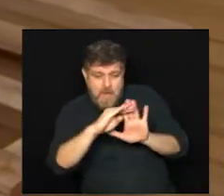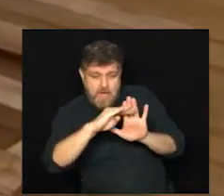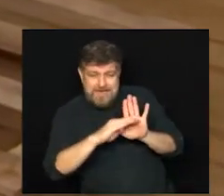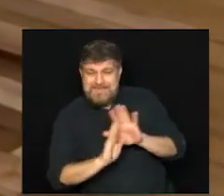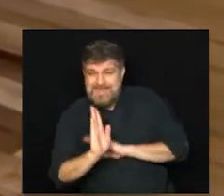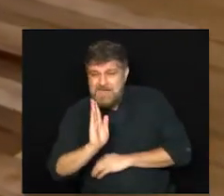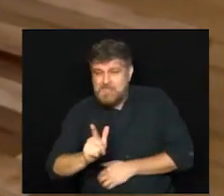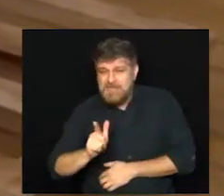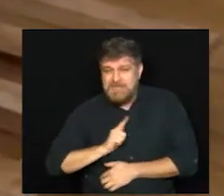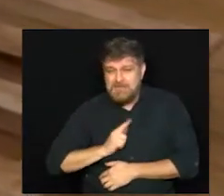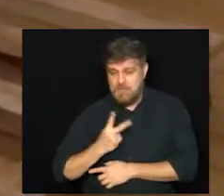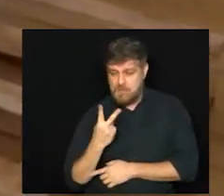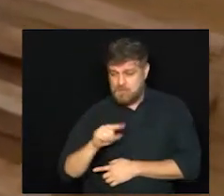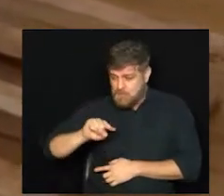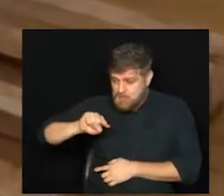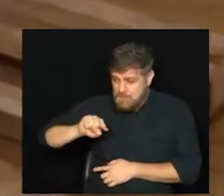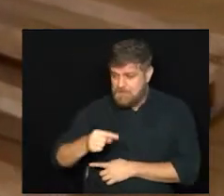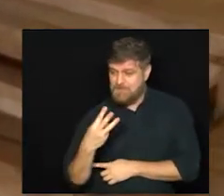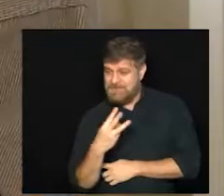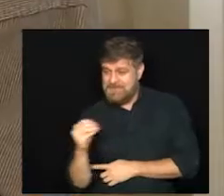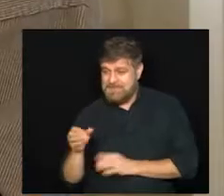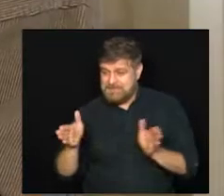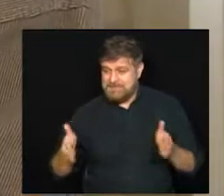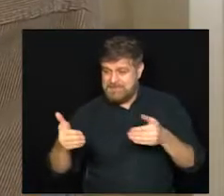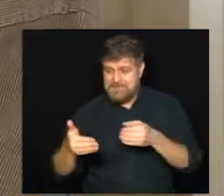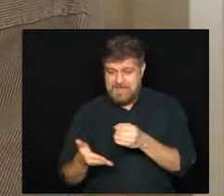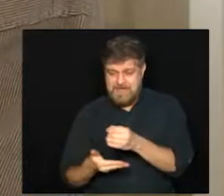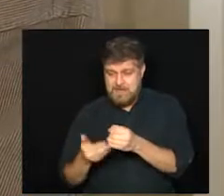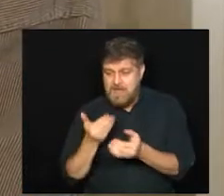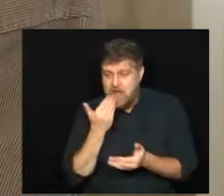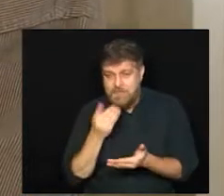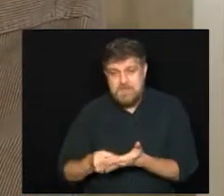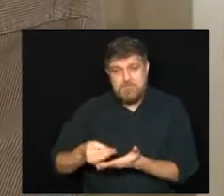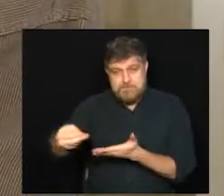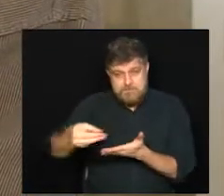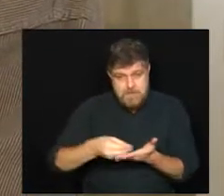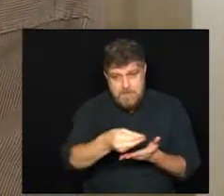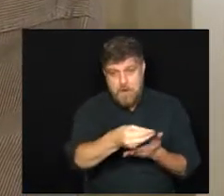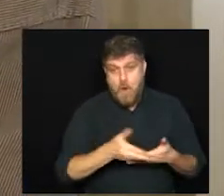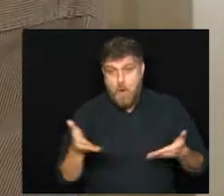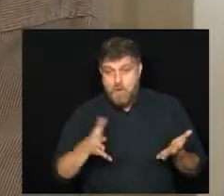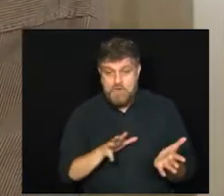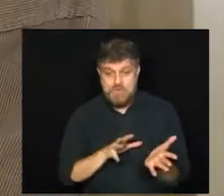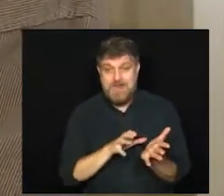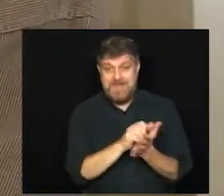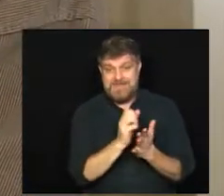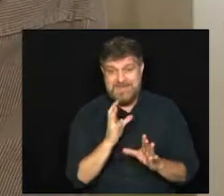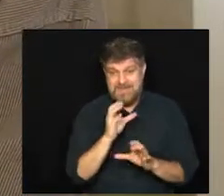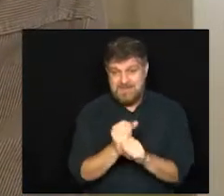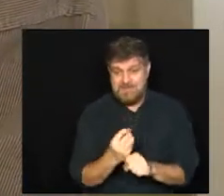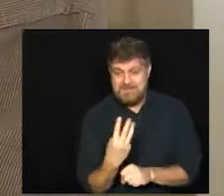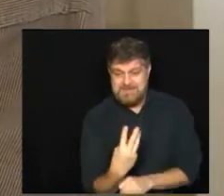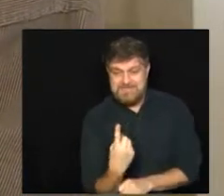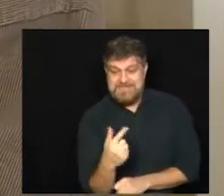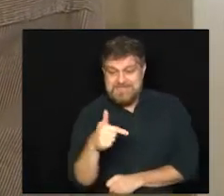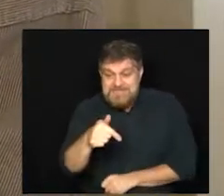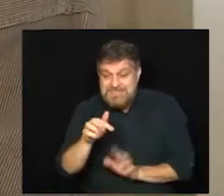entregou mais de 2.300 cestas. Nós hoje temos um cadastro de 317